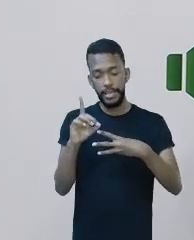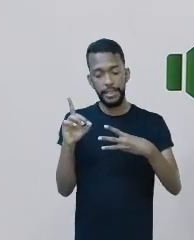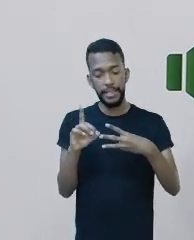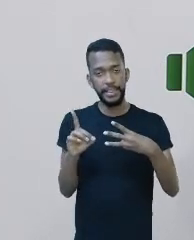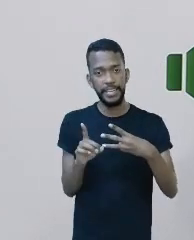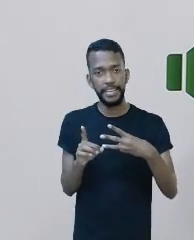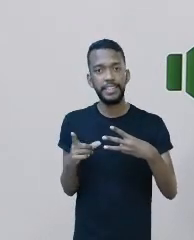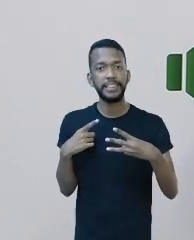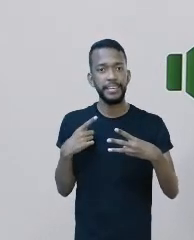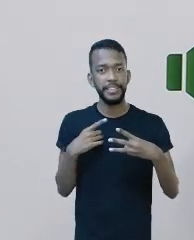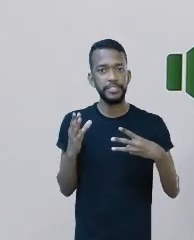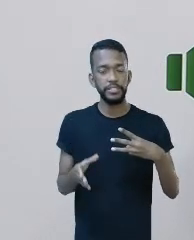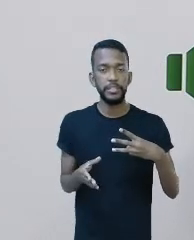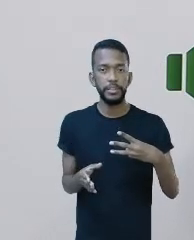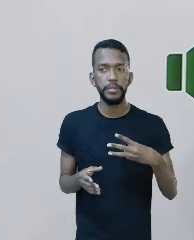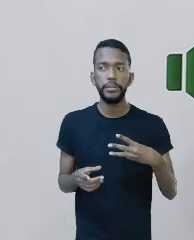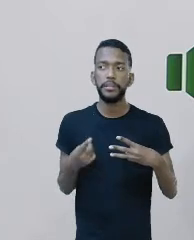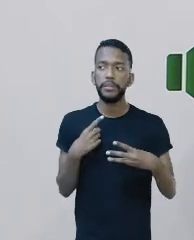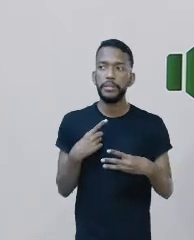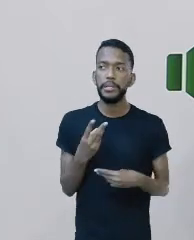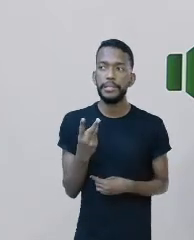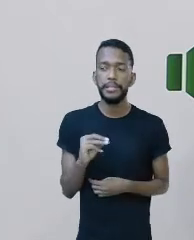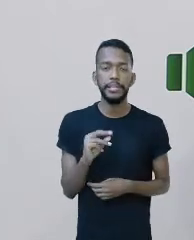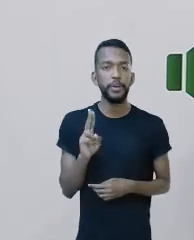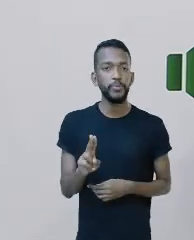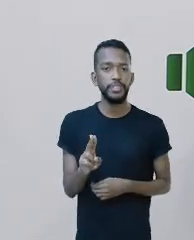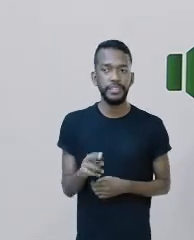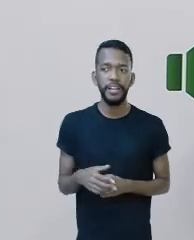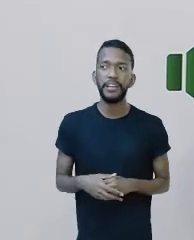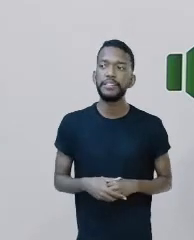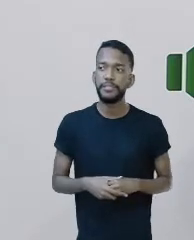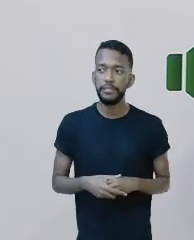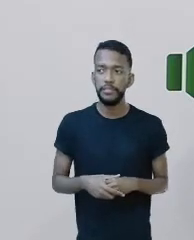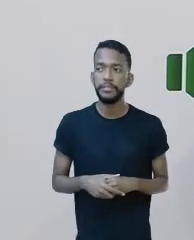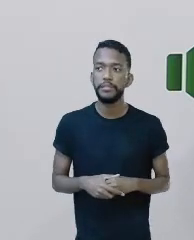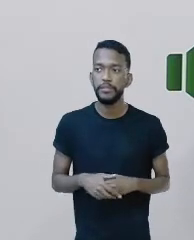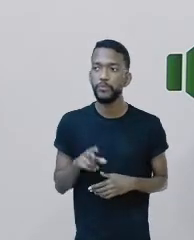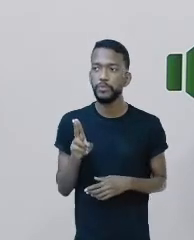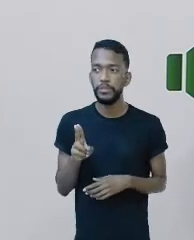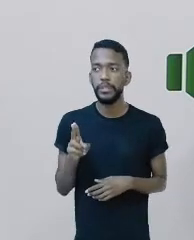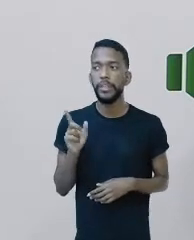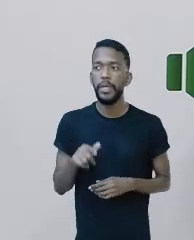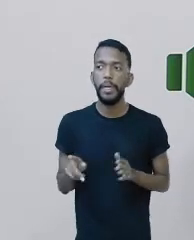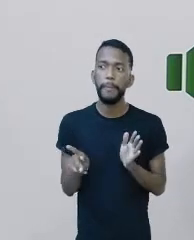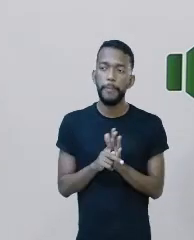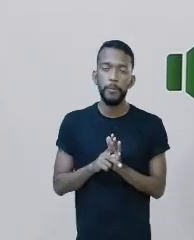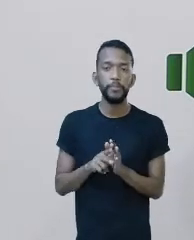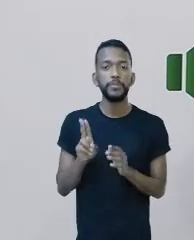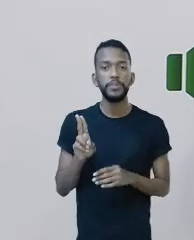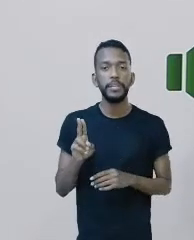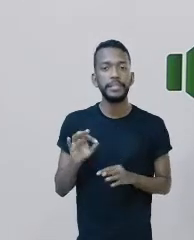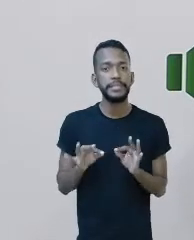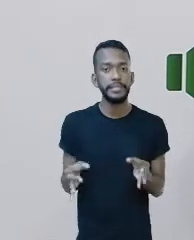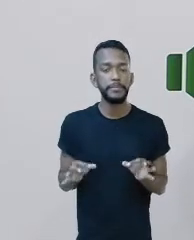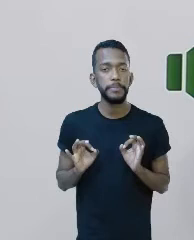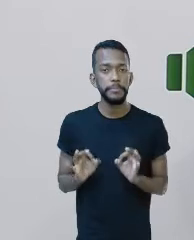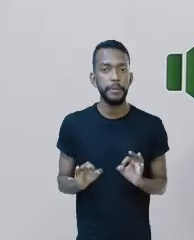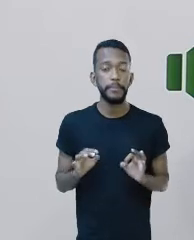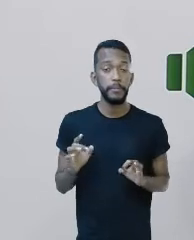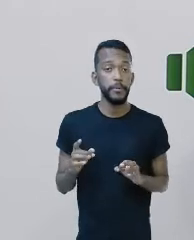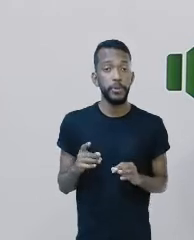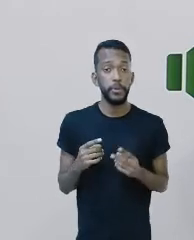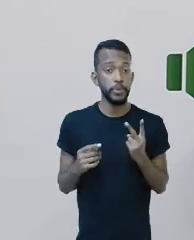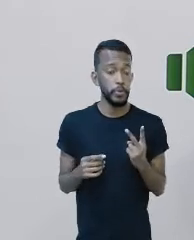eu tinha 30 unidades. E a unidade é a unidade simples mesmo. O 2